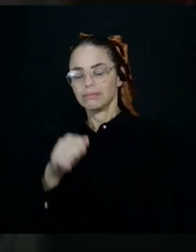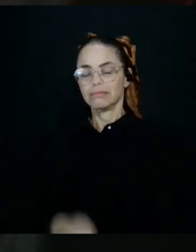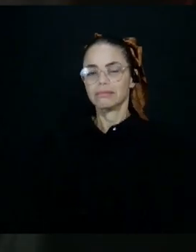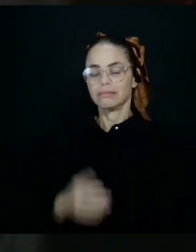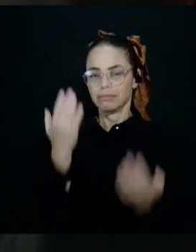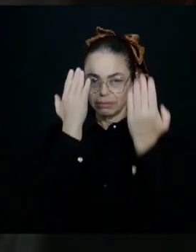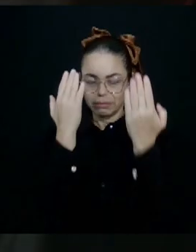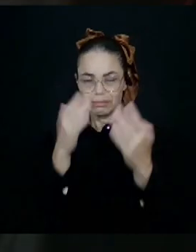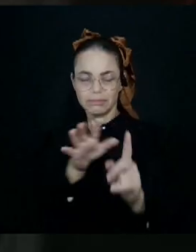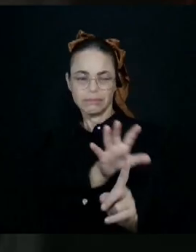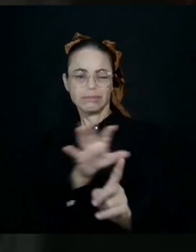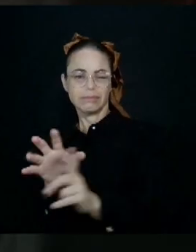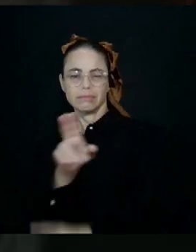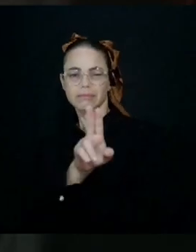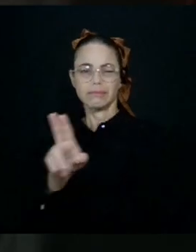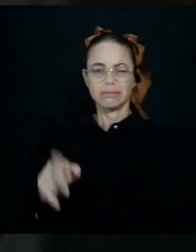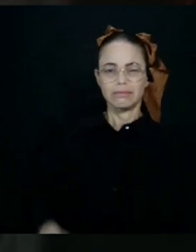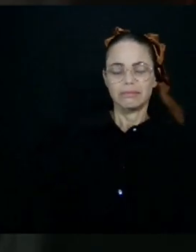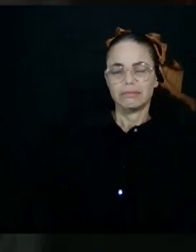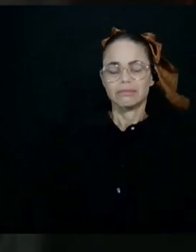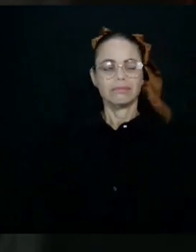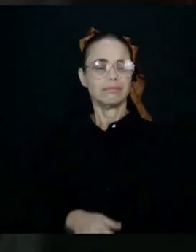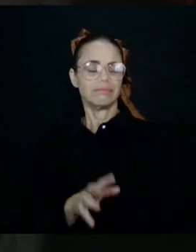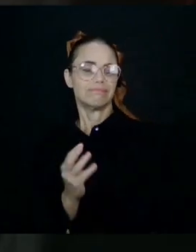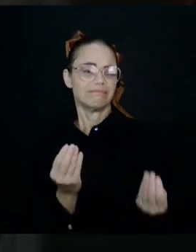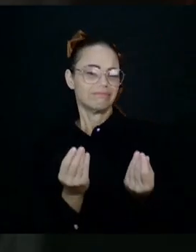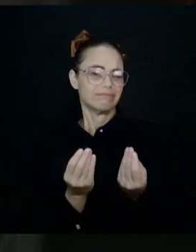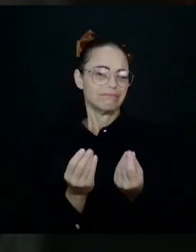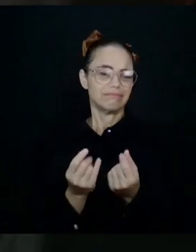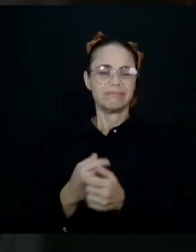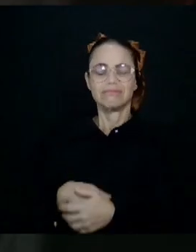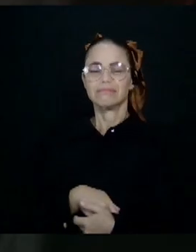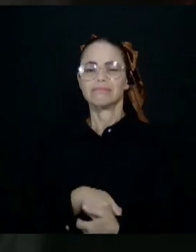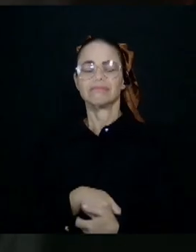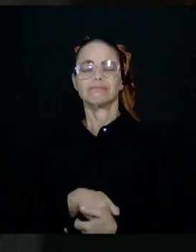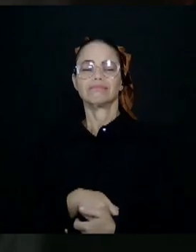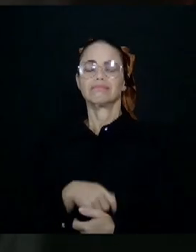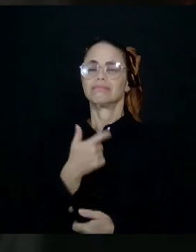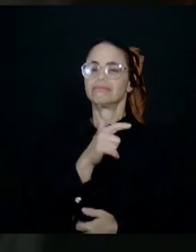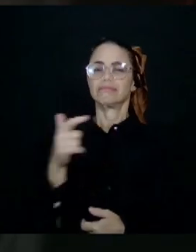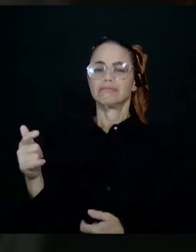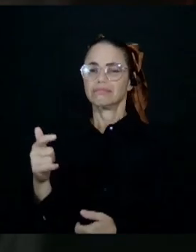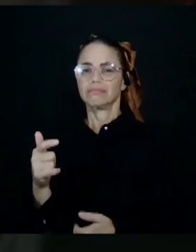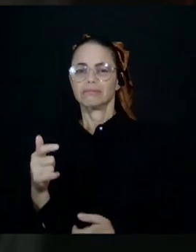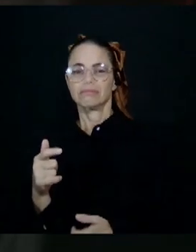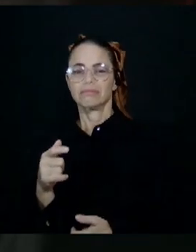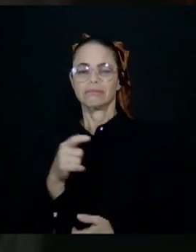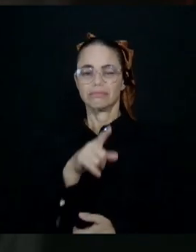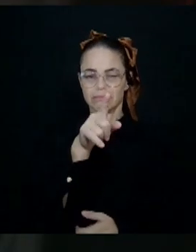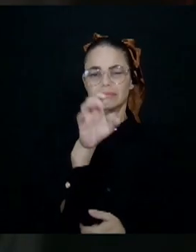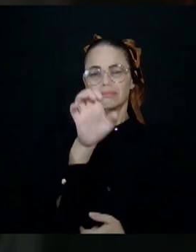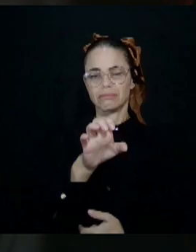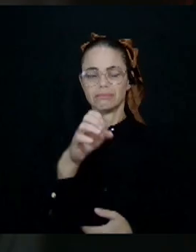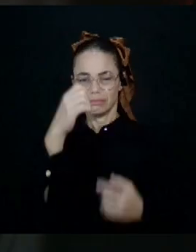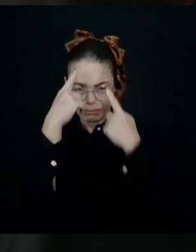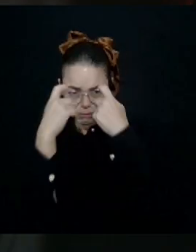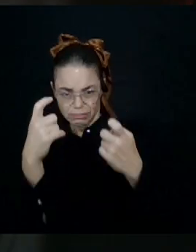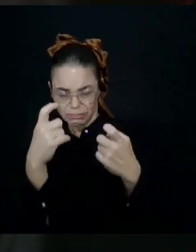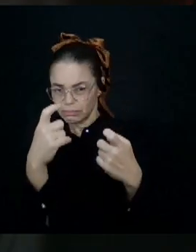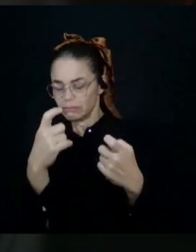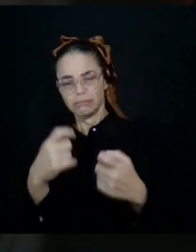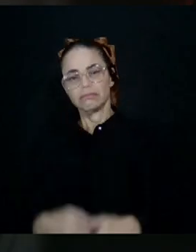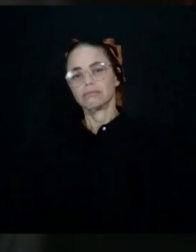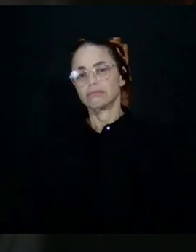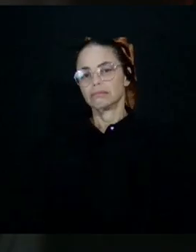de polaridade, né? Ou 8 ou 80, não tem meio termo, não. Ou você é agressiva ou você é passiva, não